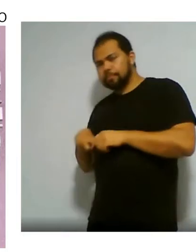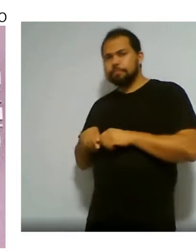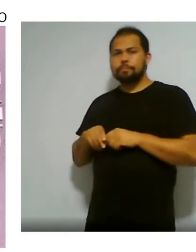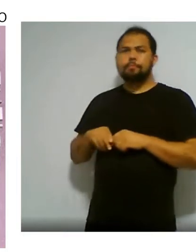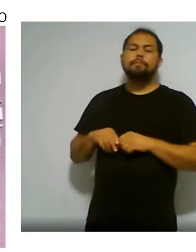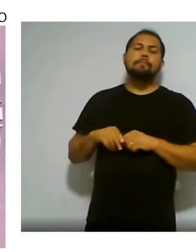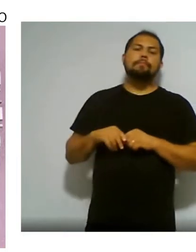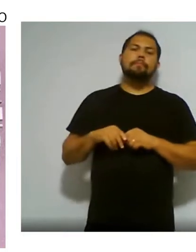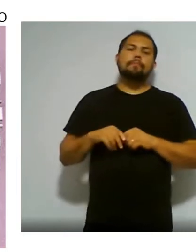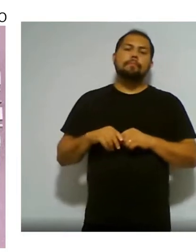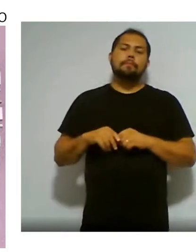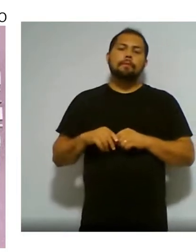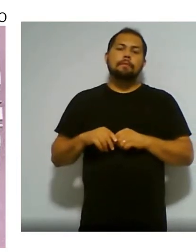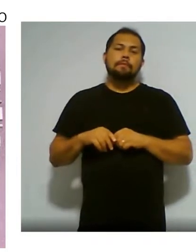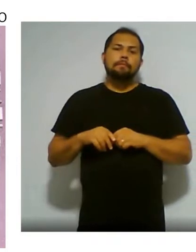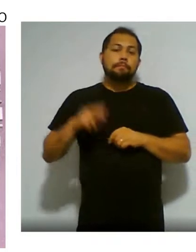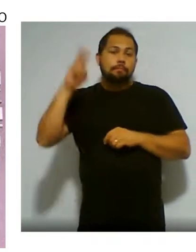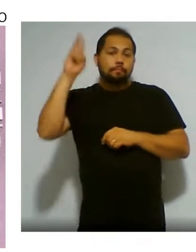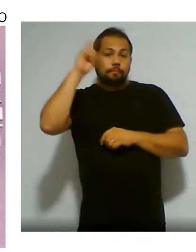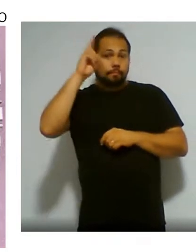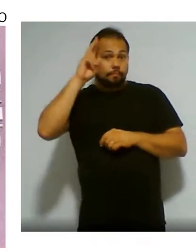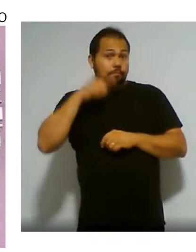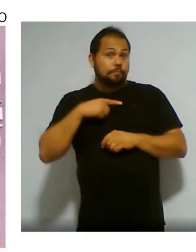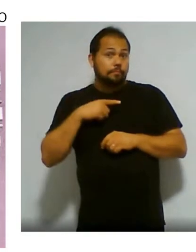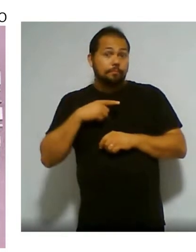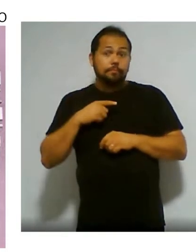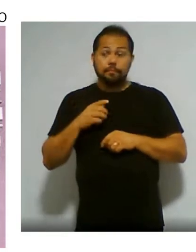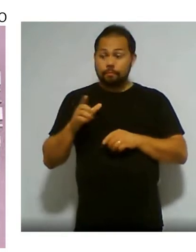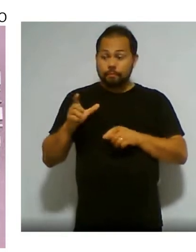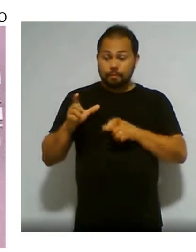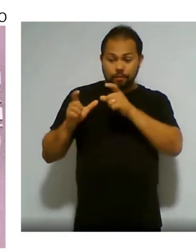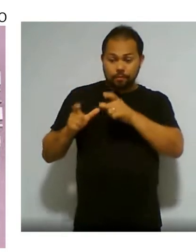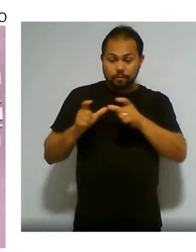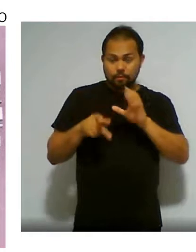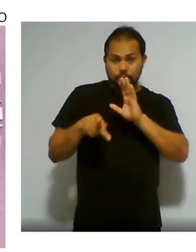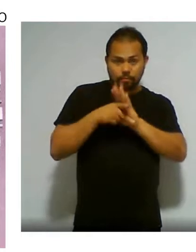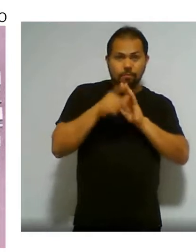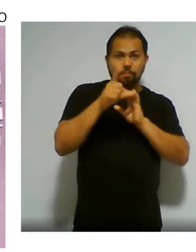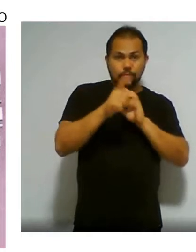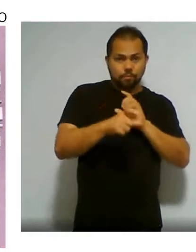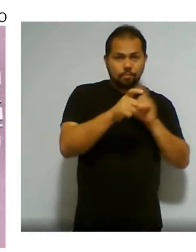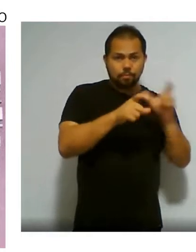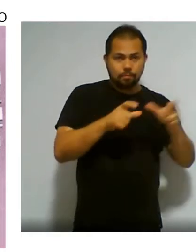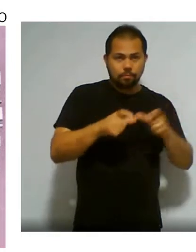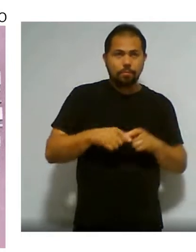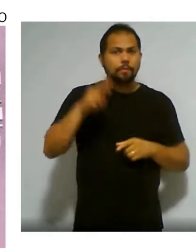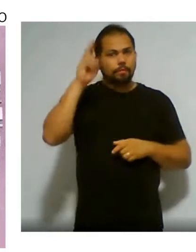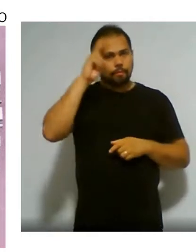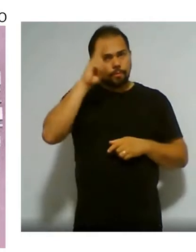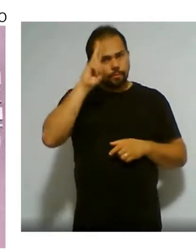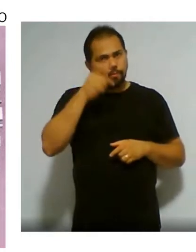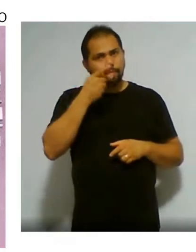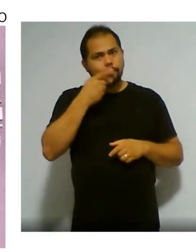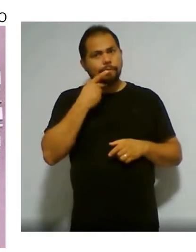né? Lembrando que cada local desse, imagino que vocês devam lembrar, e se não lembram, dá uma olhada